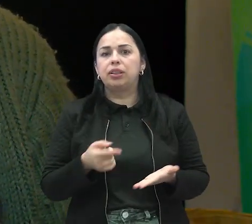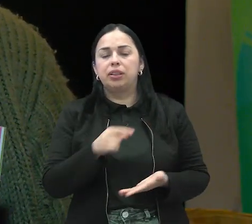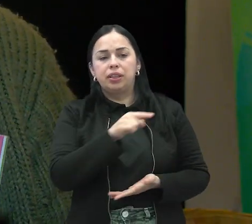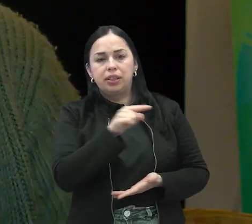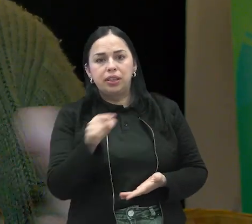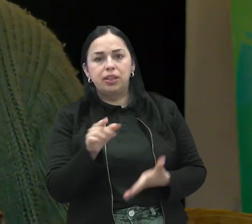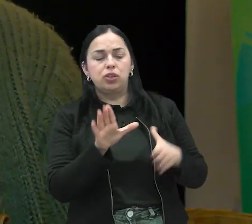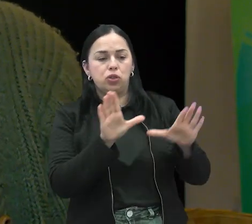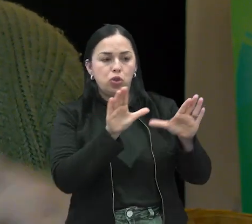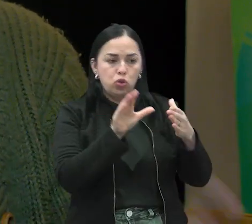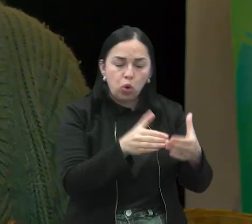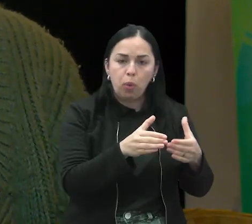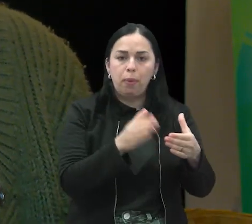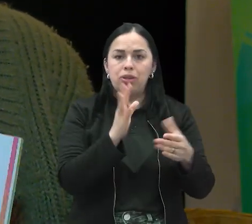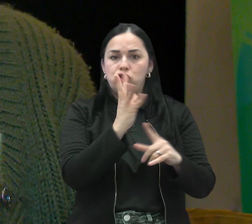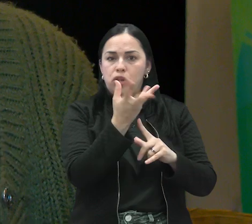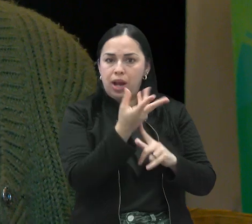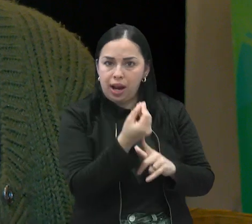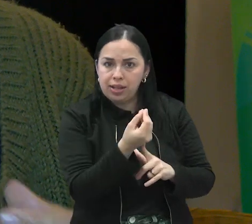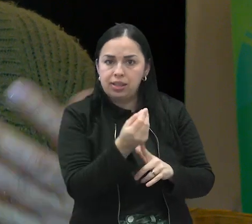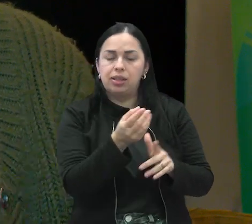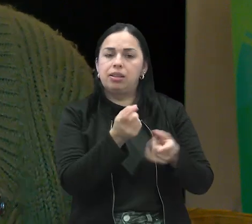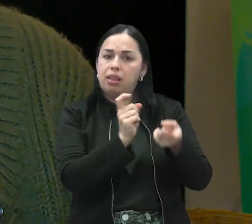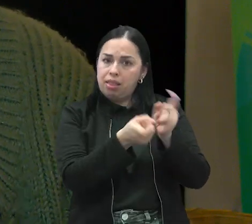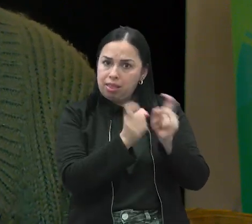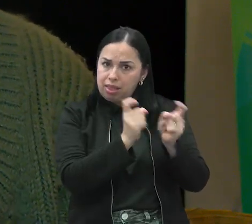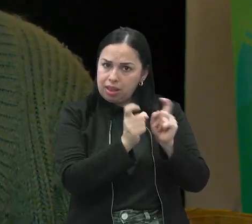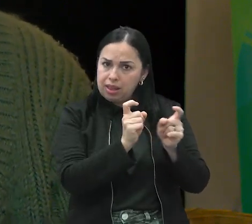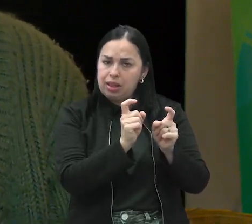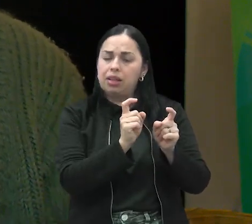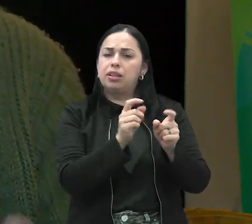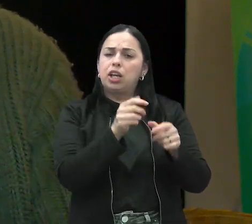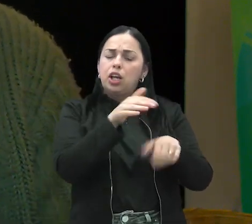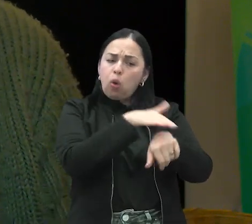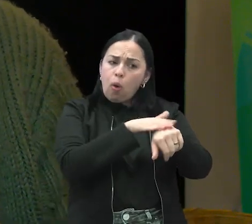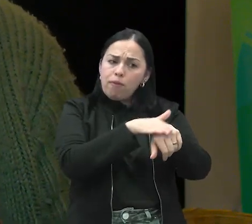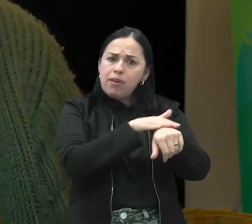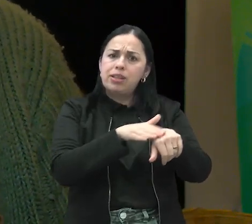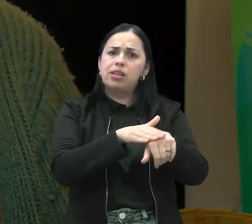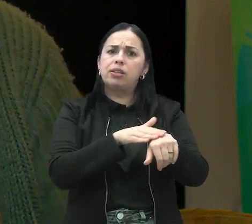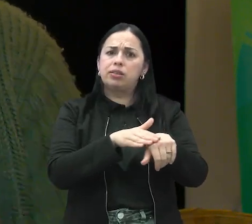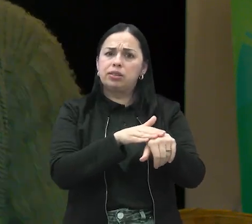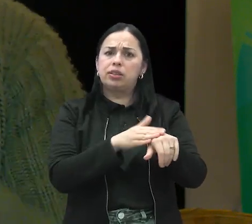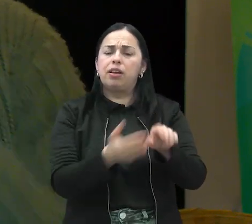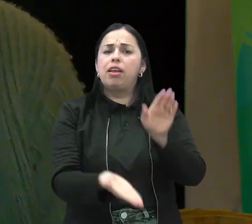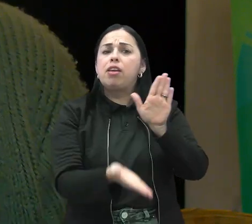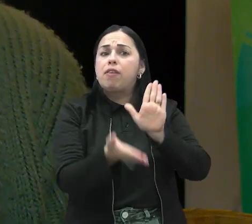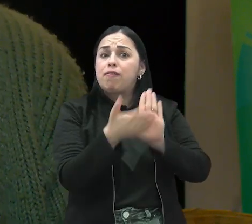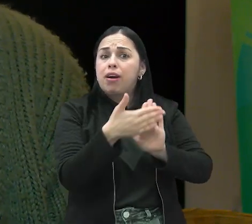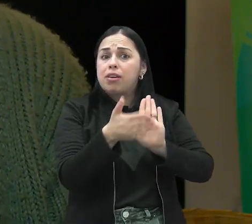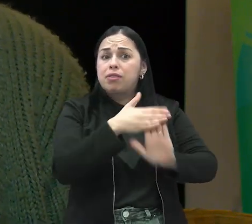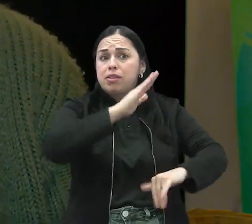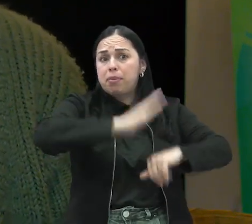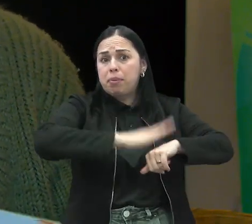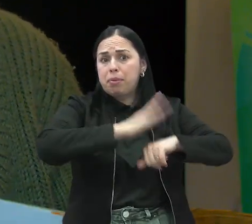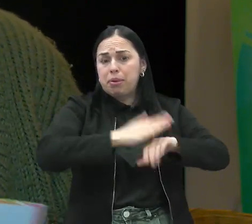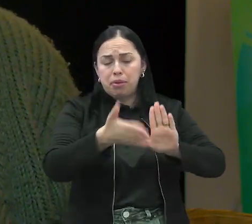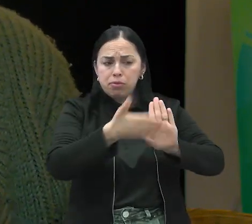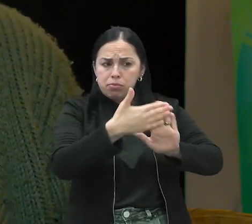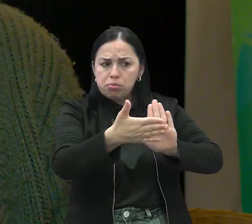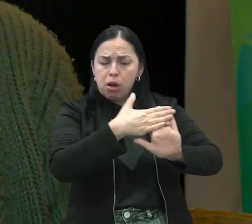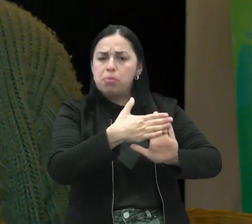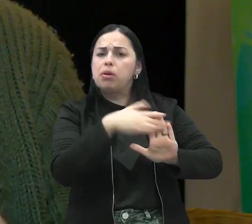que os coletivos, os grupos, se reúnam, né, e debatam, tirem propostas,